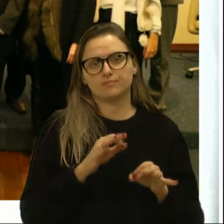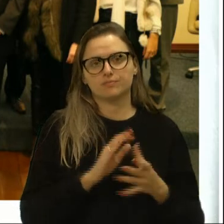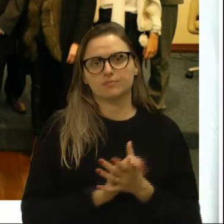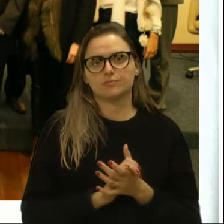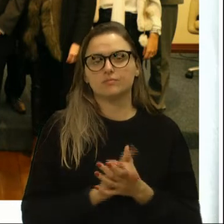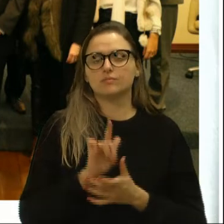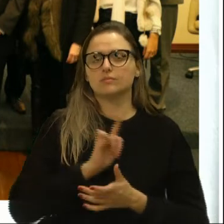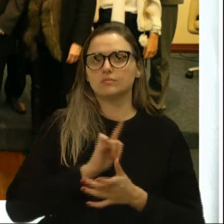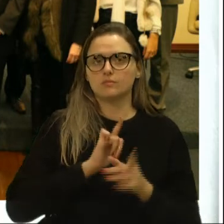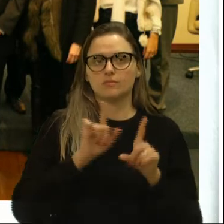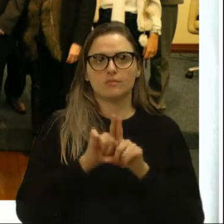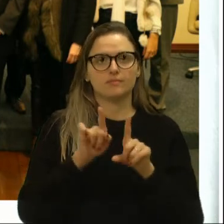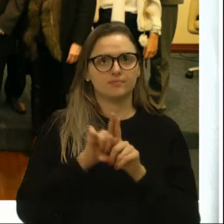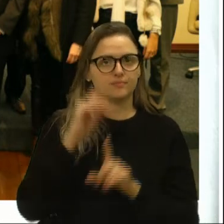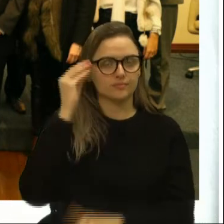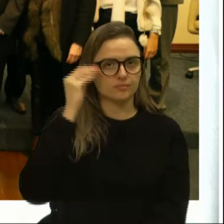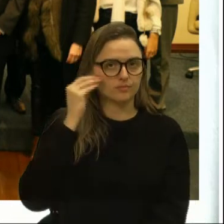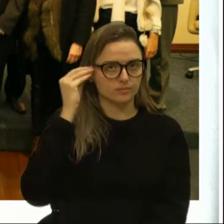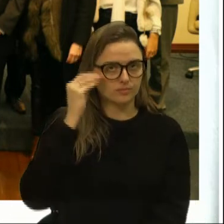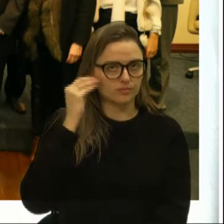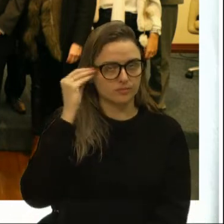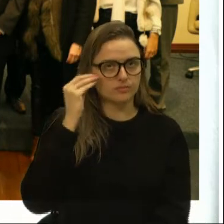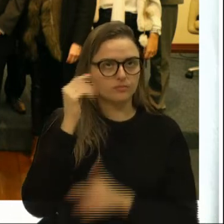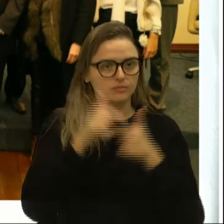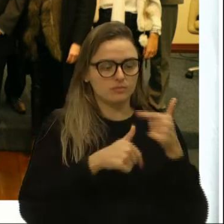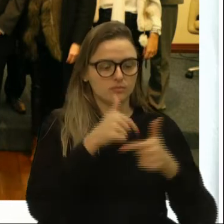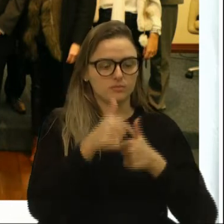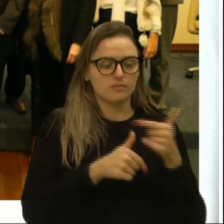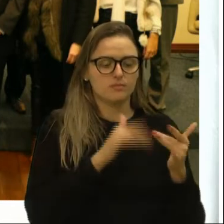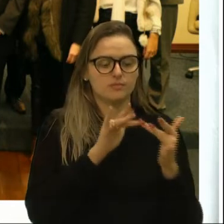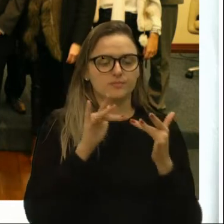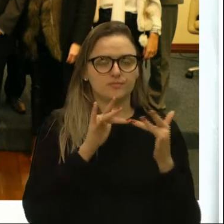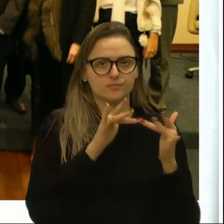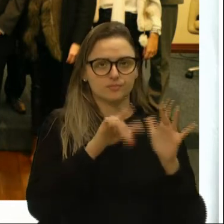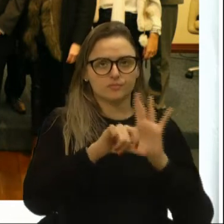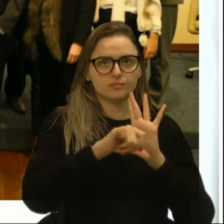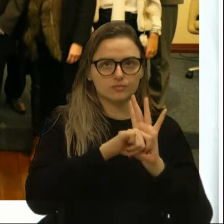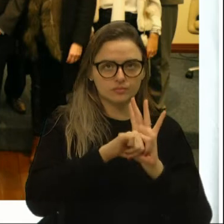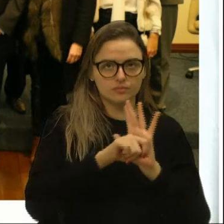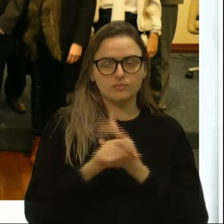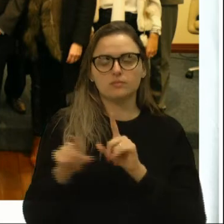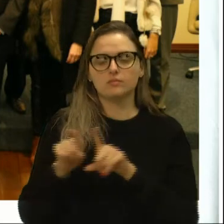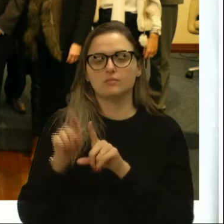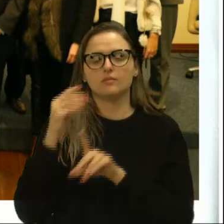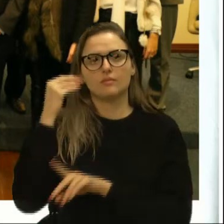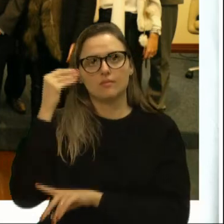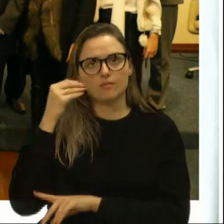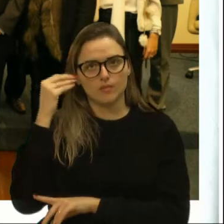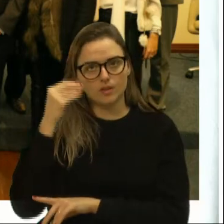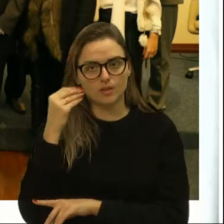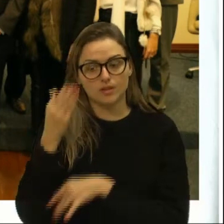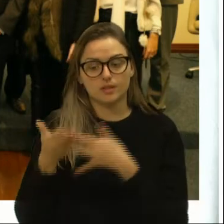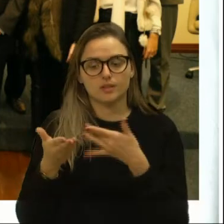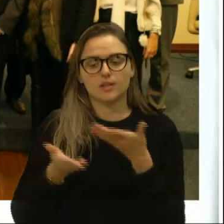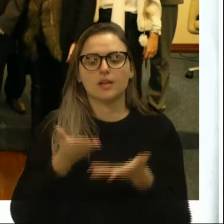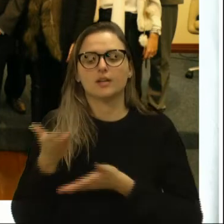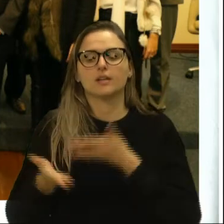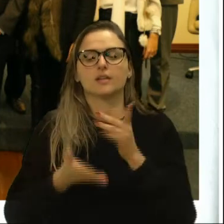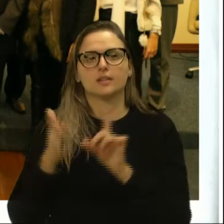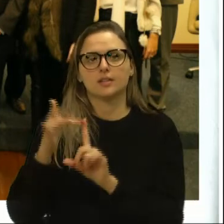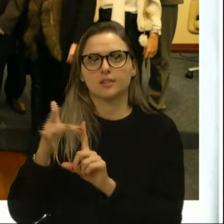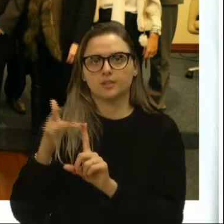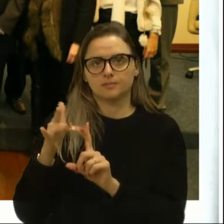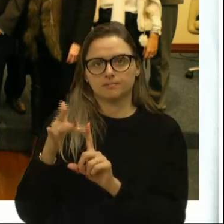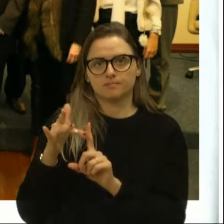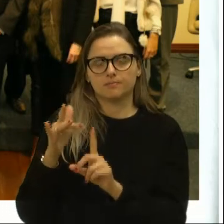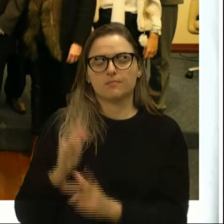Tínhamos também psicólogos que trabalham perto do crime e psicólogos que atendem essas vítimas,